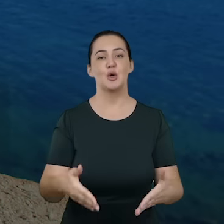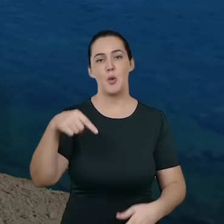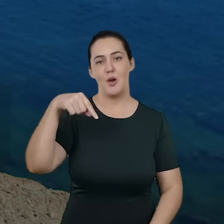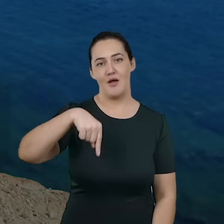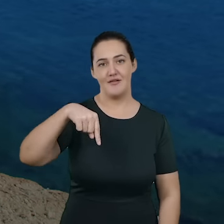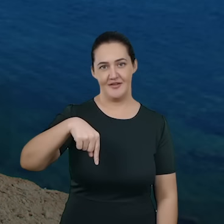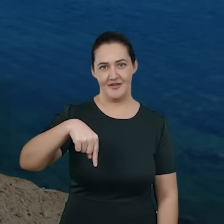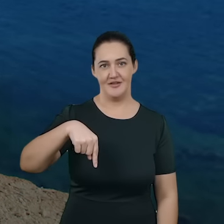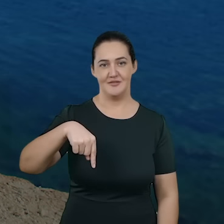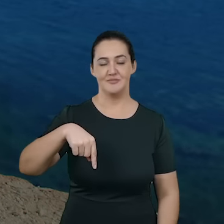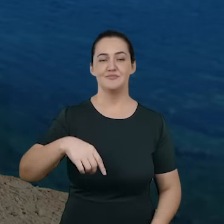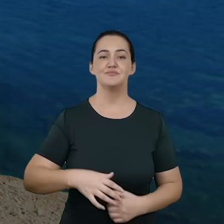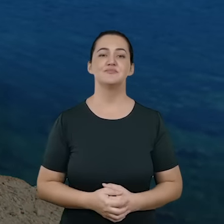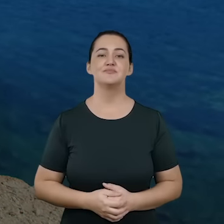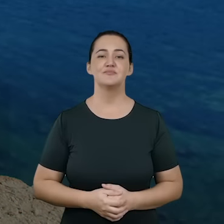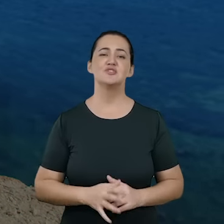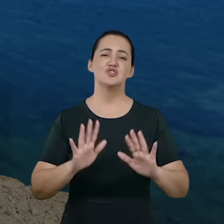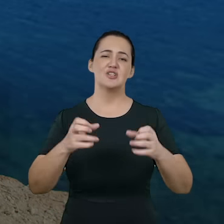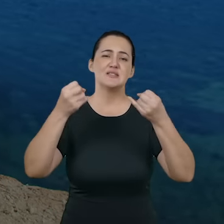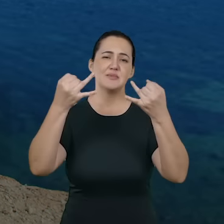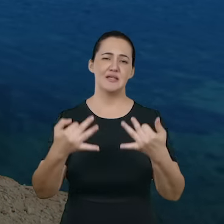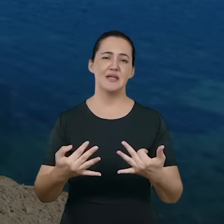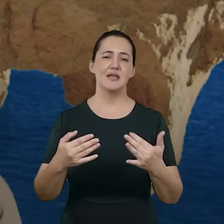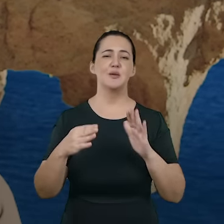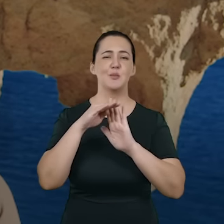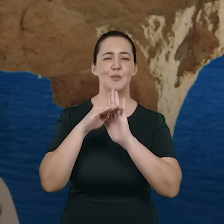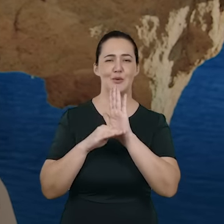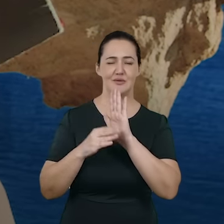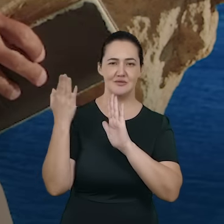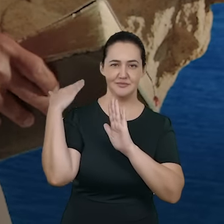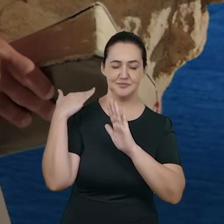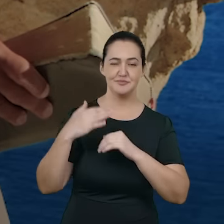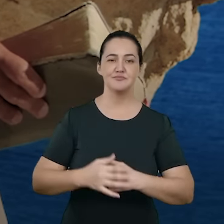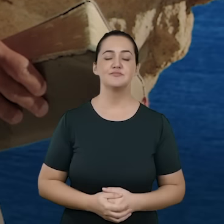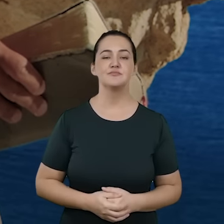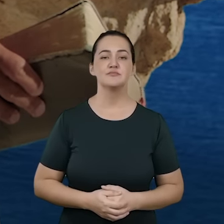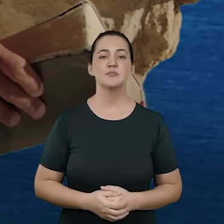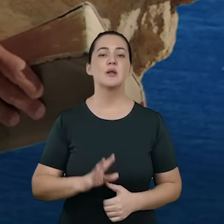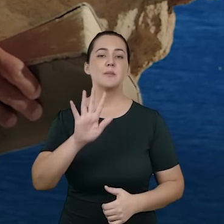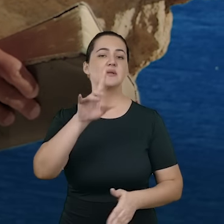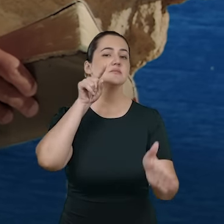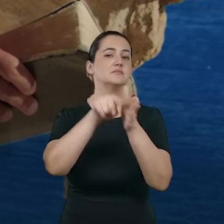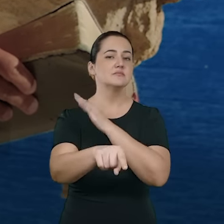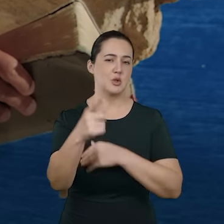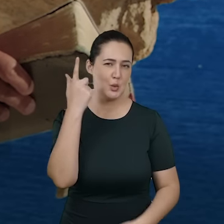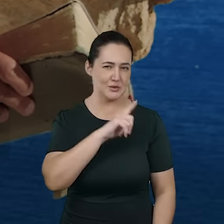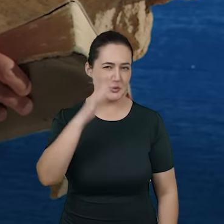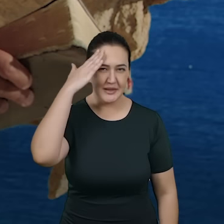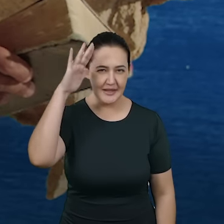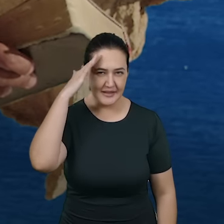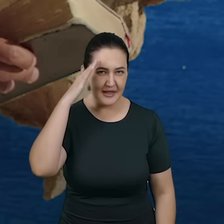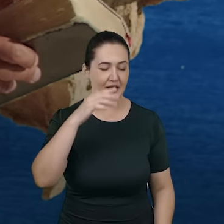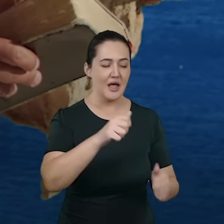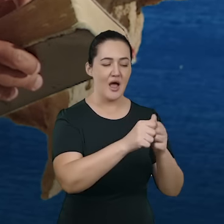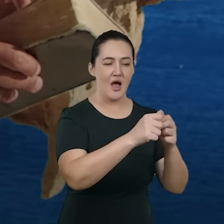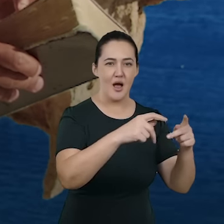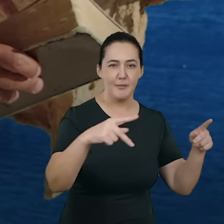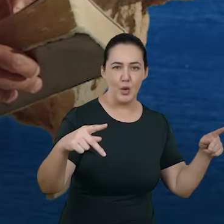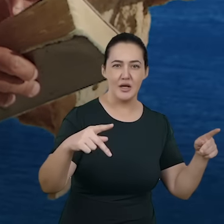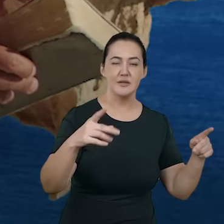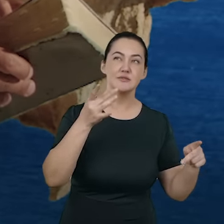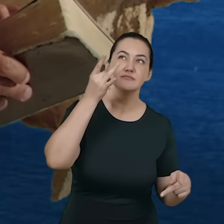antes tinha o nome de Latmos. Eu já expliquei isso no programa anterior. Agora você viu a semelhança entre a mitologia grega e a